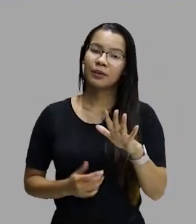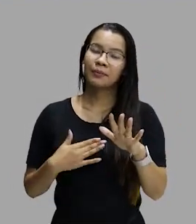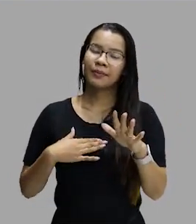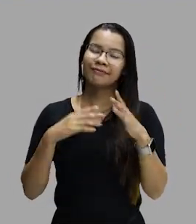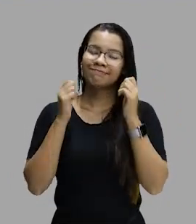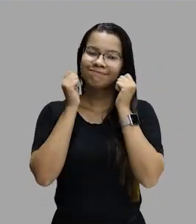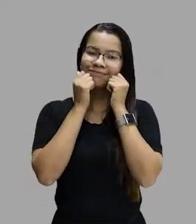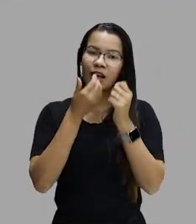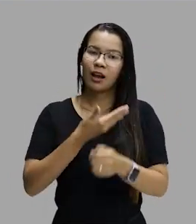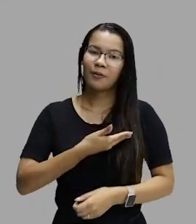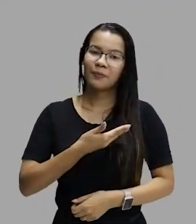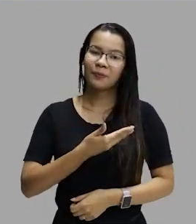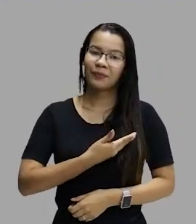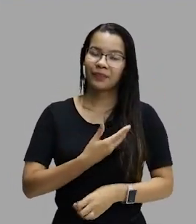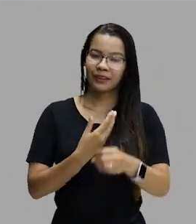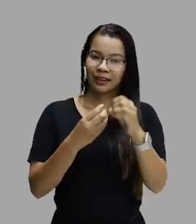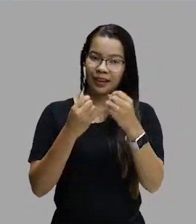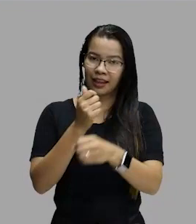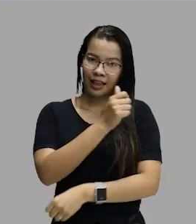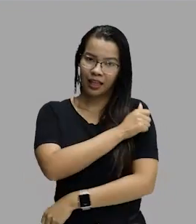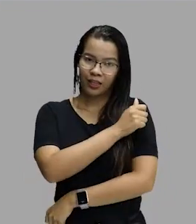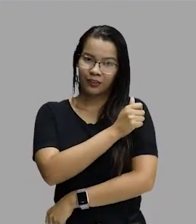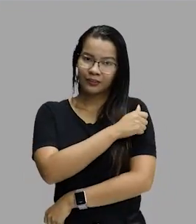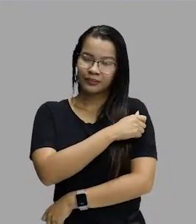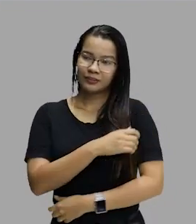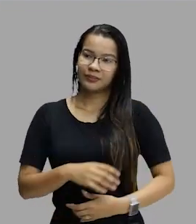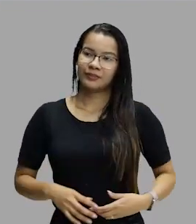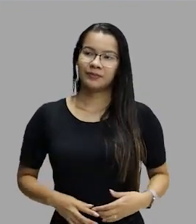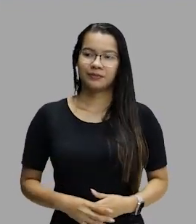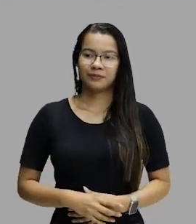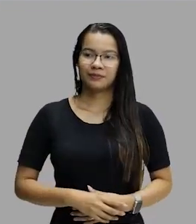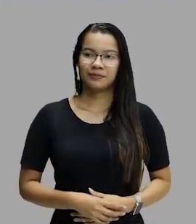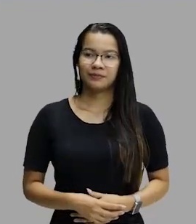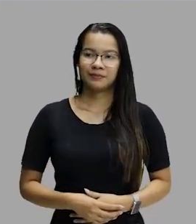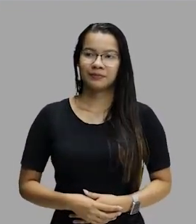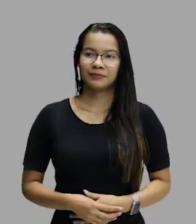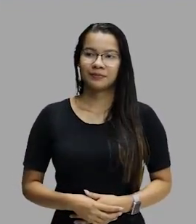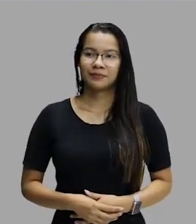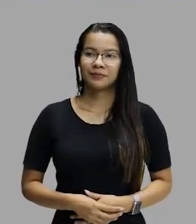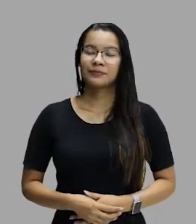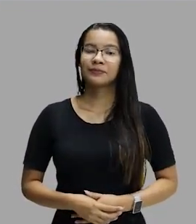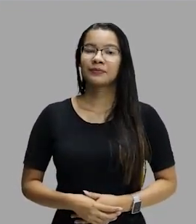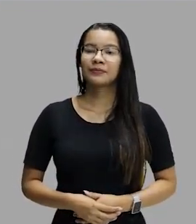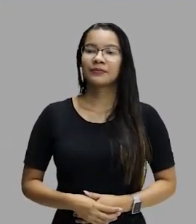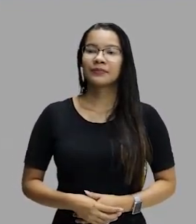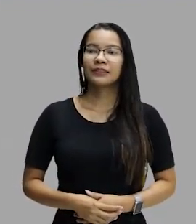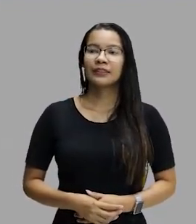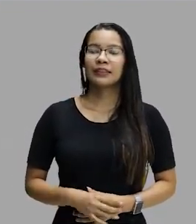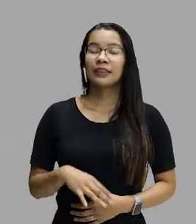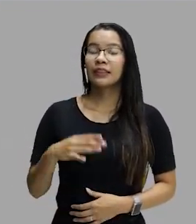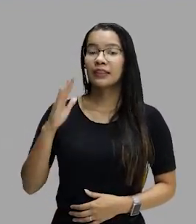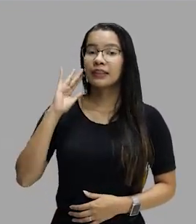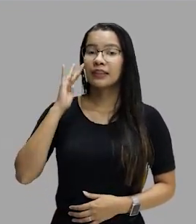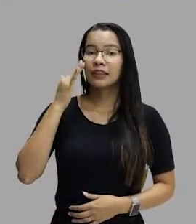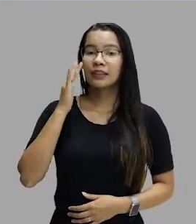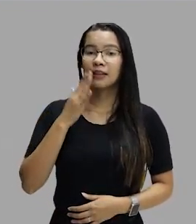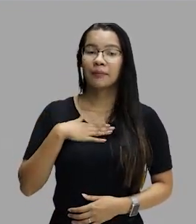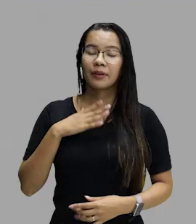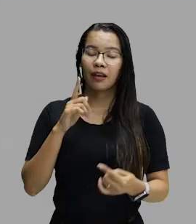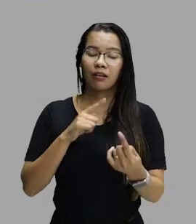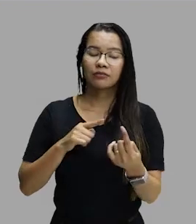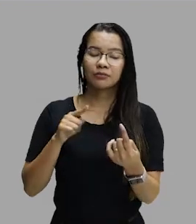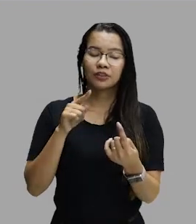chuchu, meus chuchus, olha só, tomando posse de vocês, os chuchus de maneira geral, entendam a minha